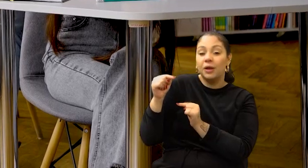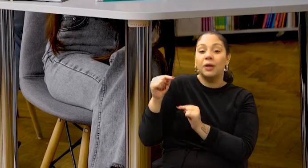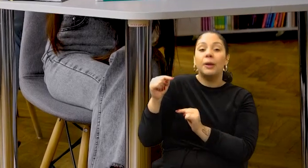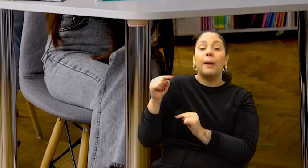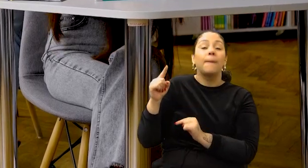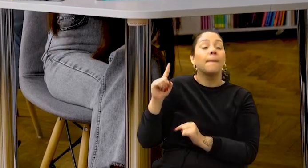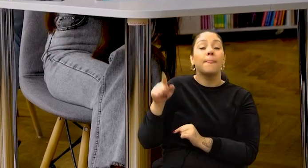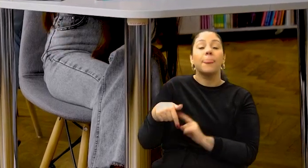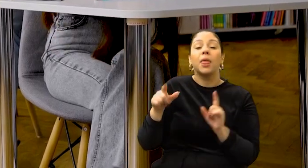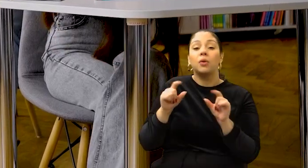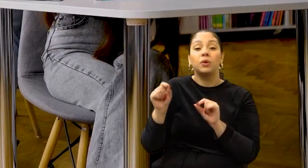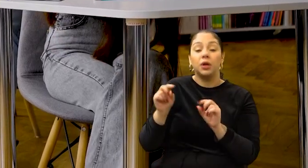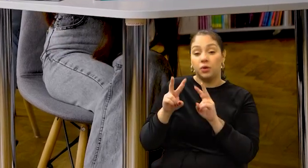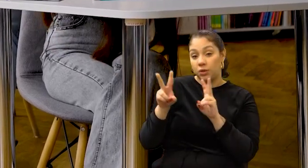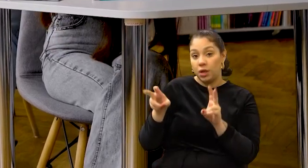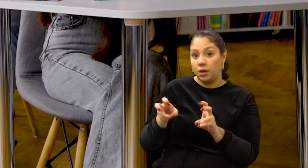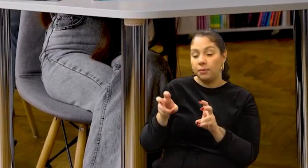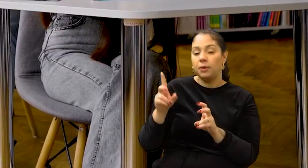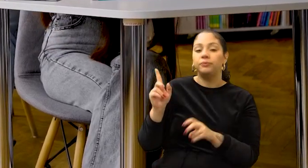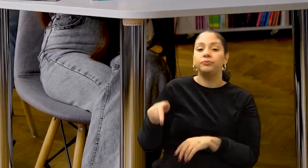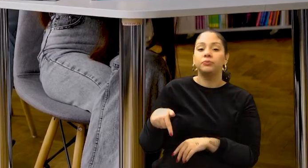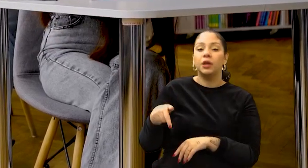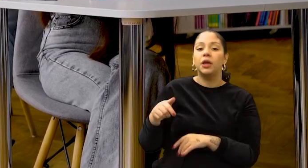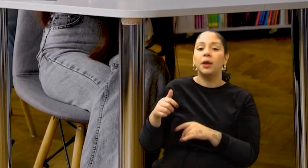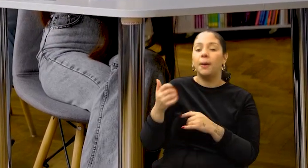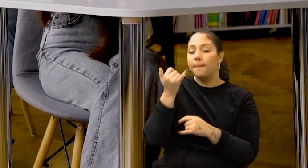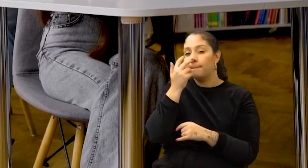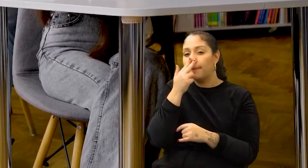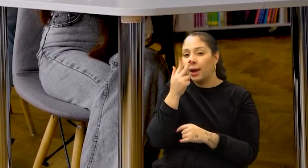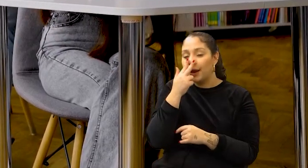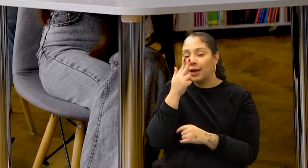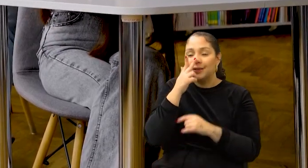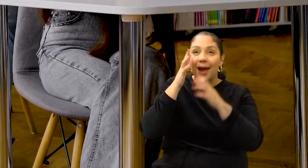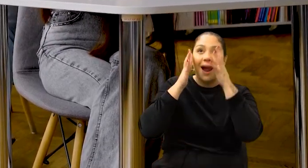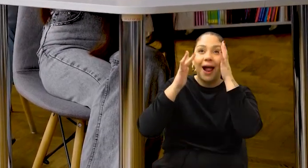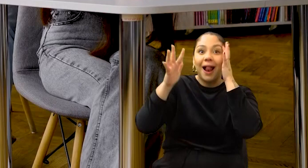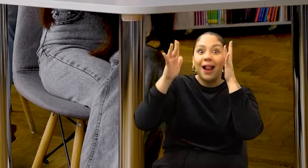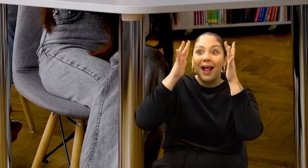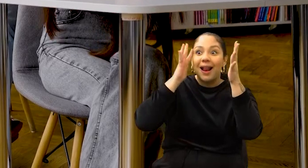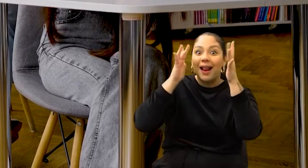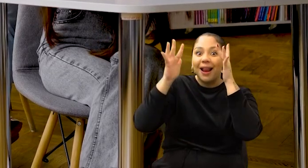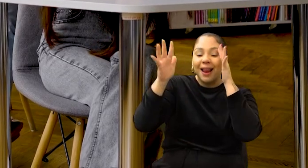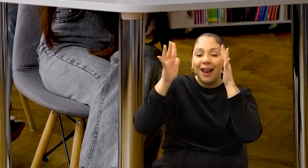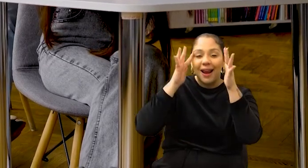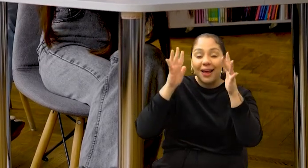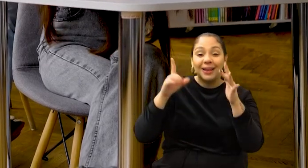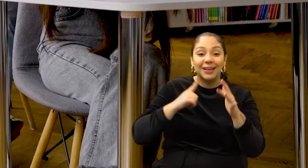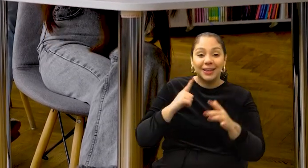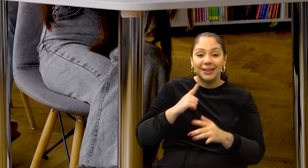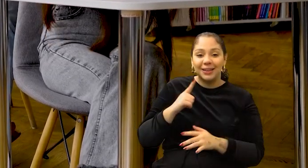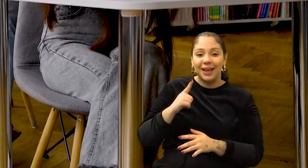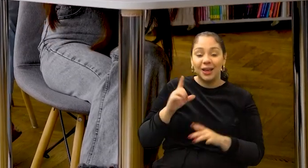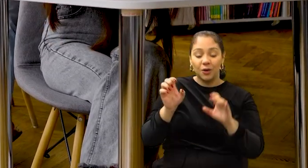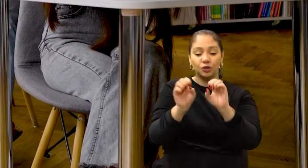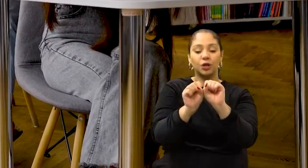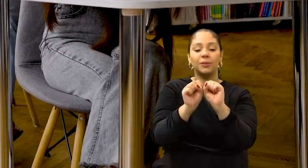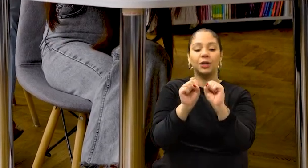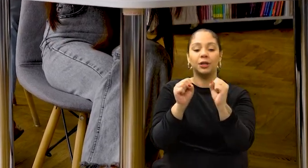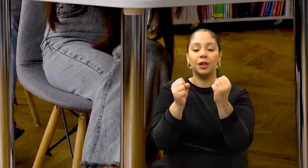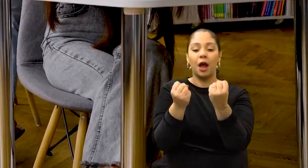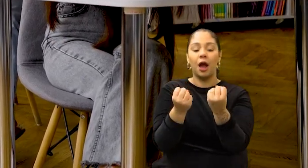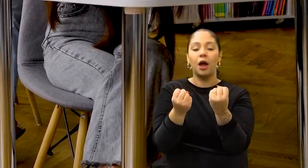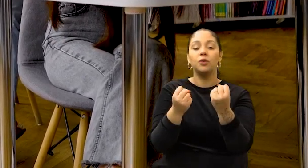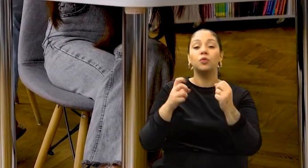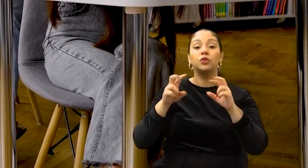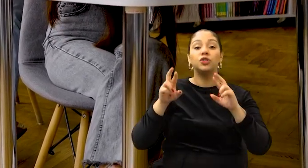seminário dos Ratos é uma se encaixa um pouco numa espécie literatura fantástica que existe um seminário dos Ratos para